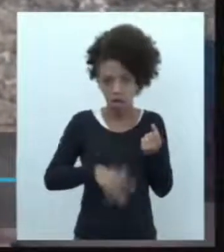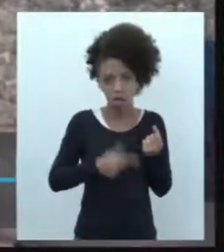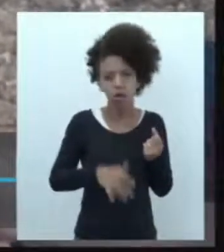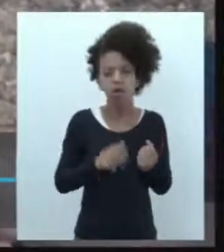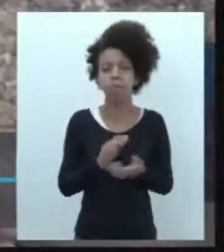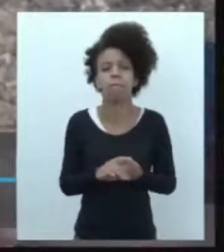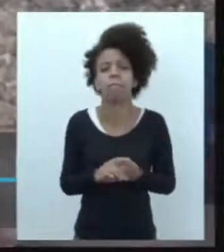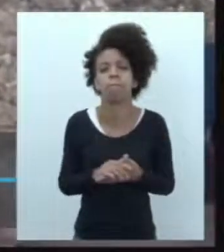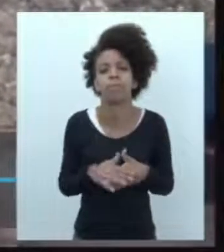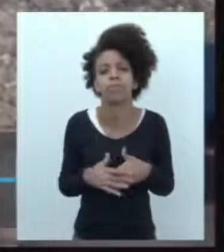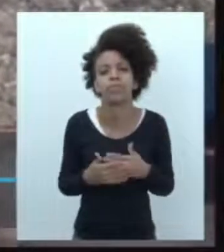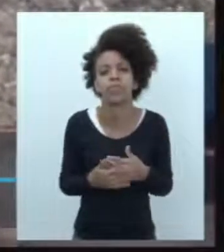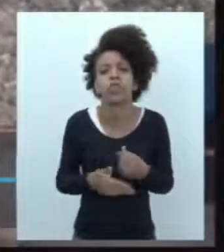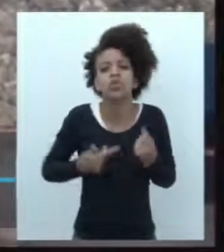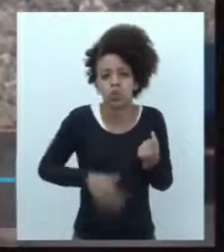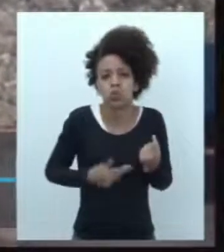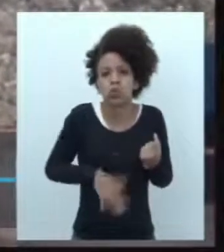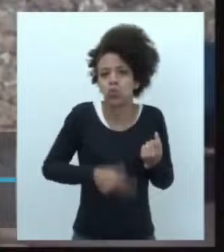né? Que ele dá aquela...